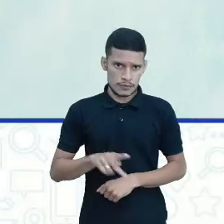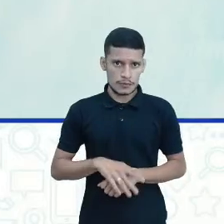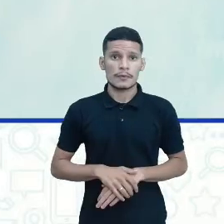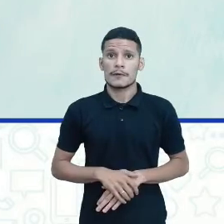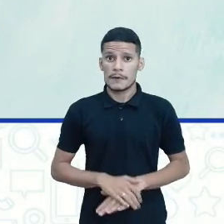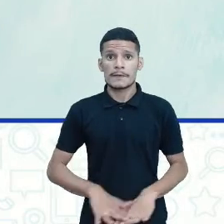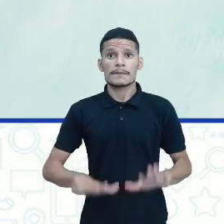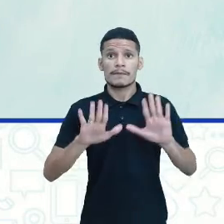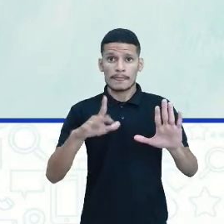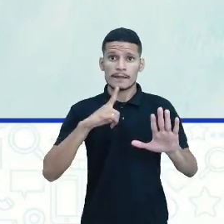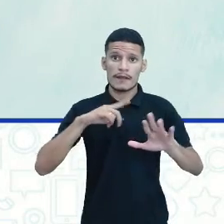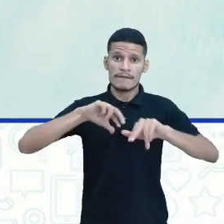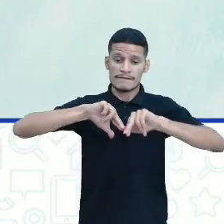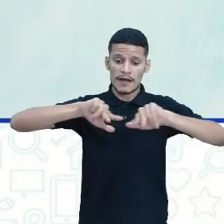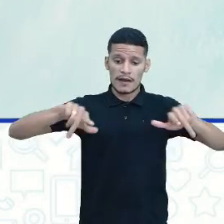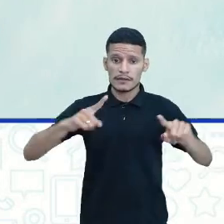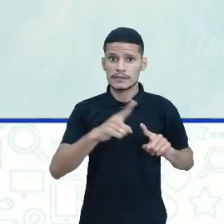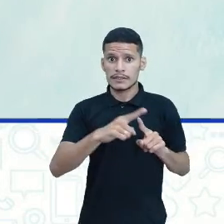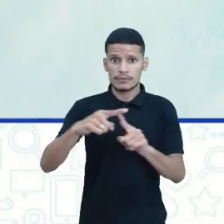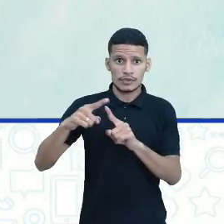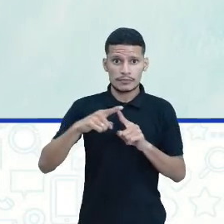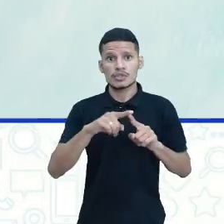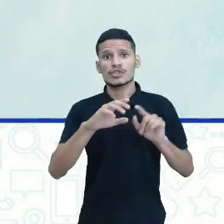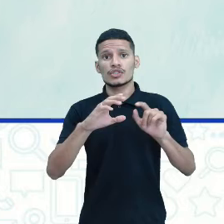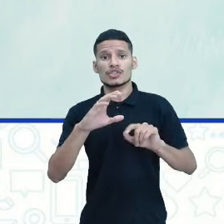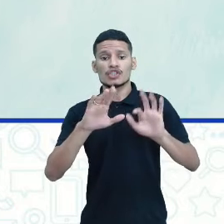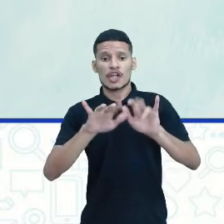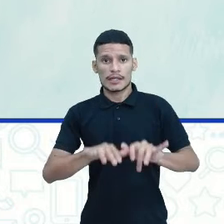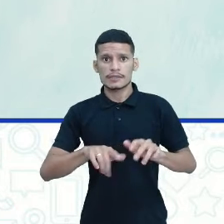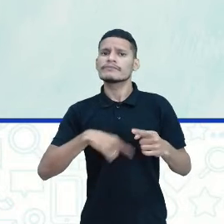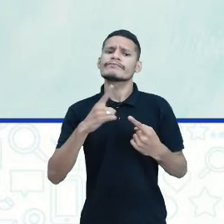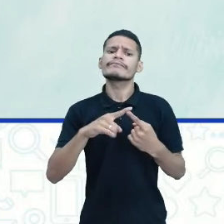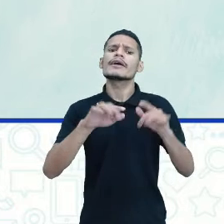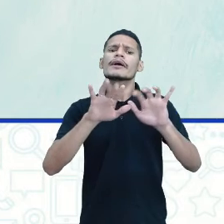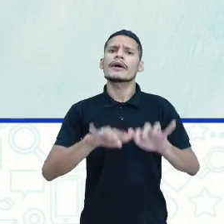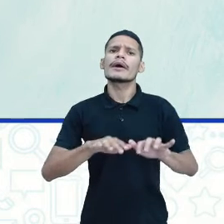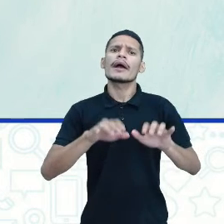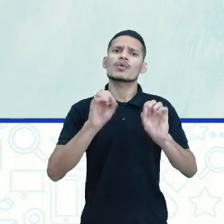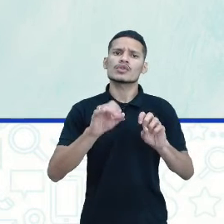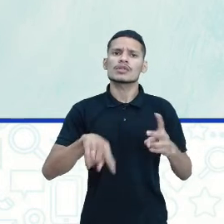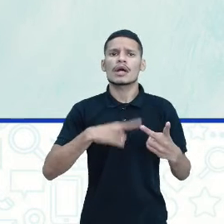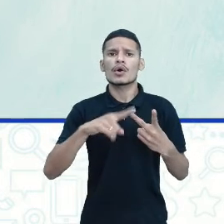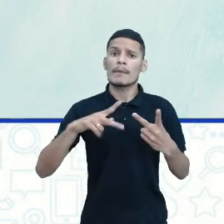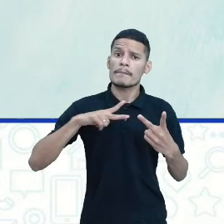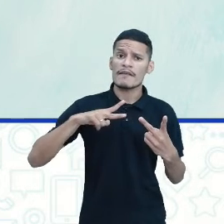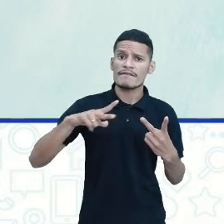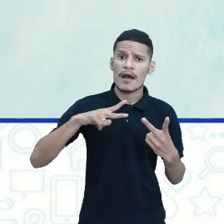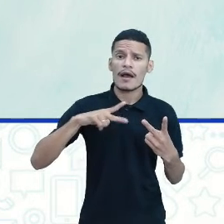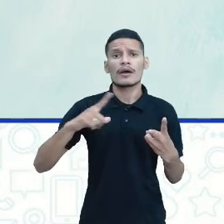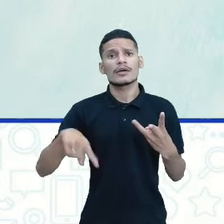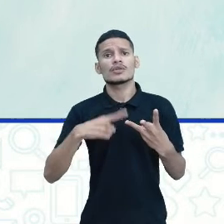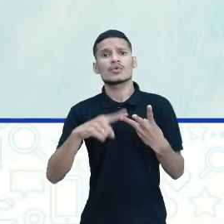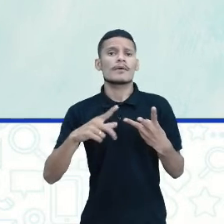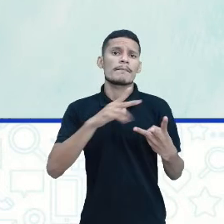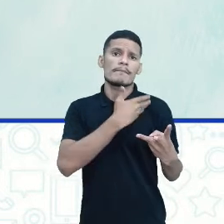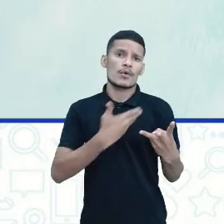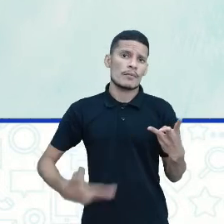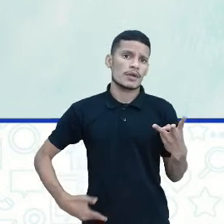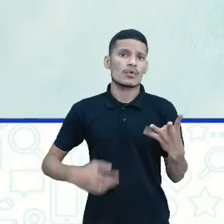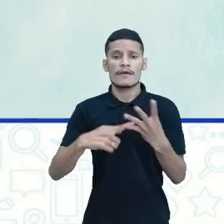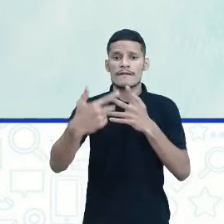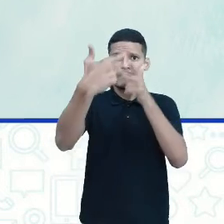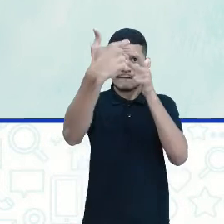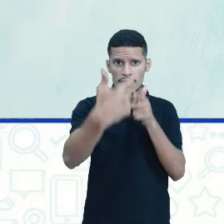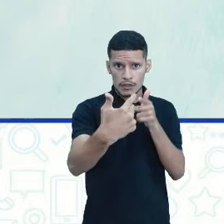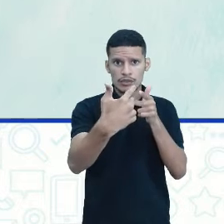E aí a gente tem os diversos tipos de chat. A gente tem o chat educacional, o chat privado, o chat público e o videochat. E é claro que a